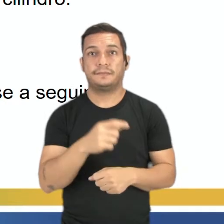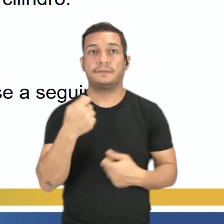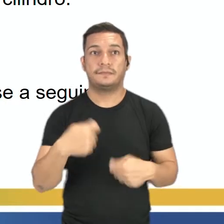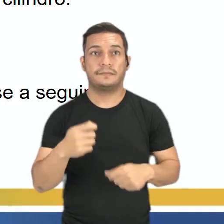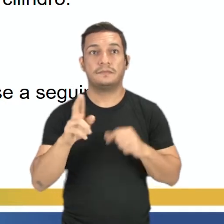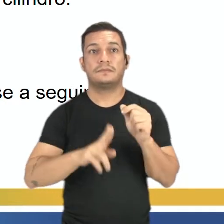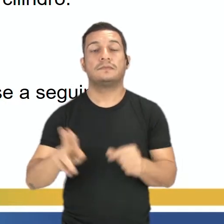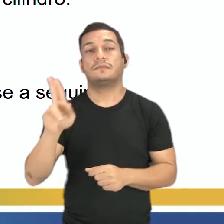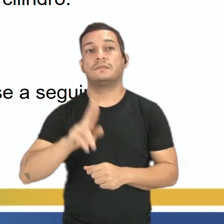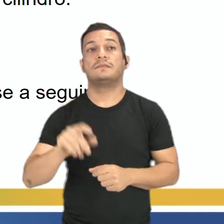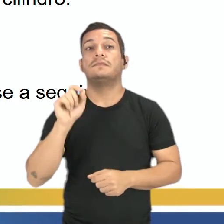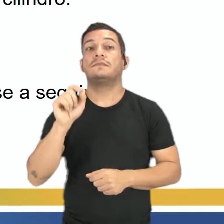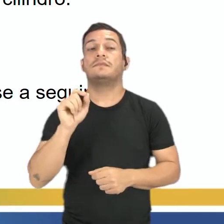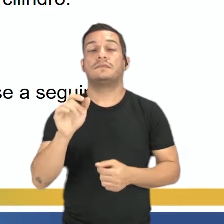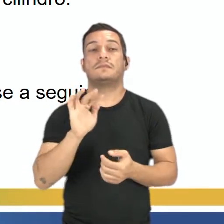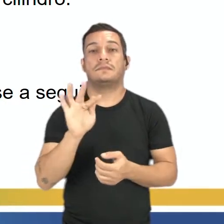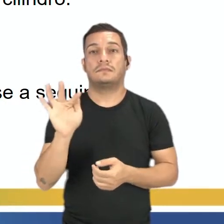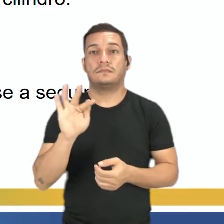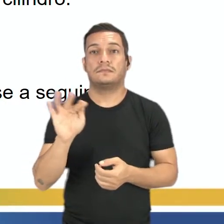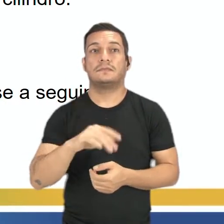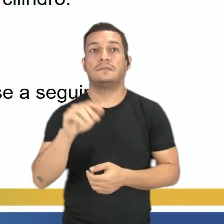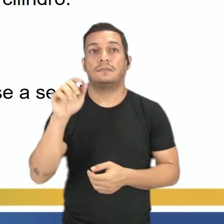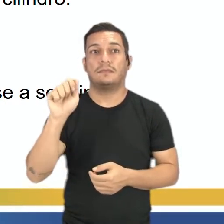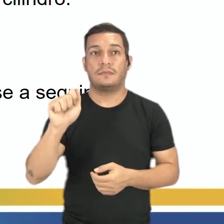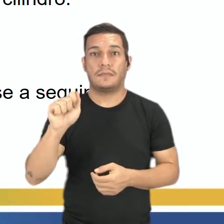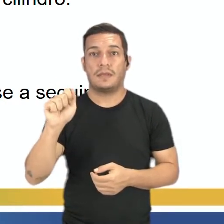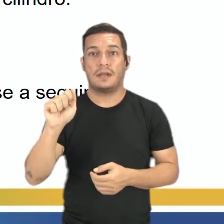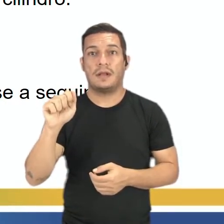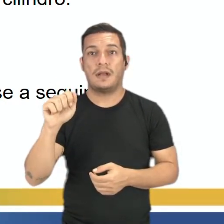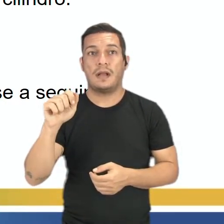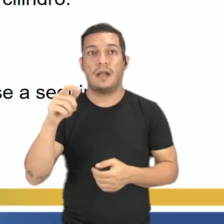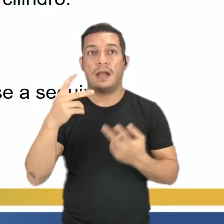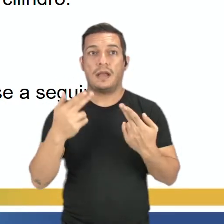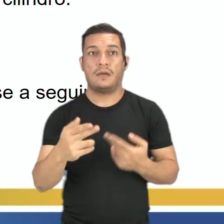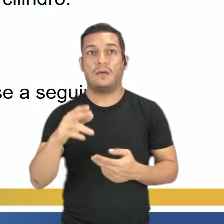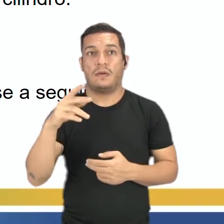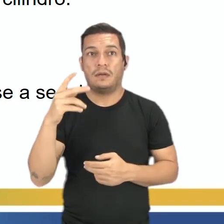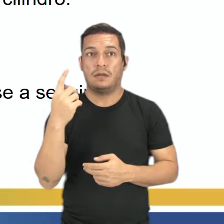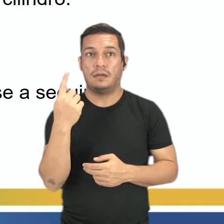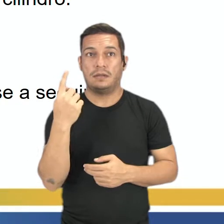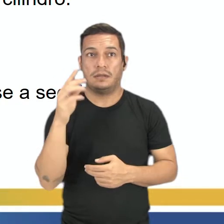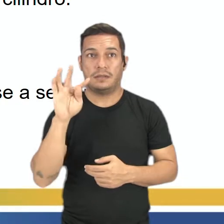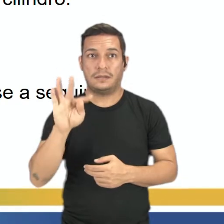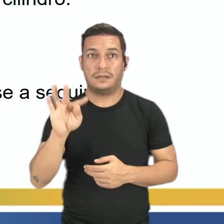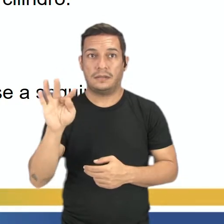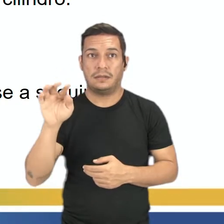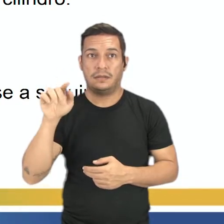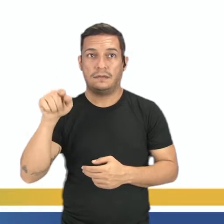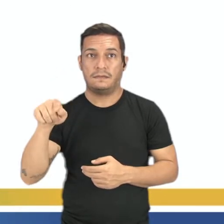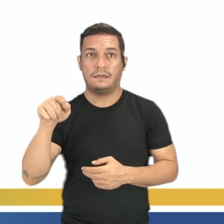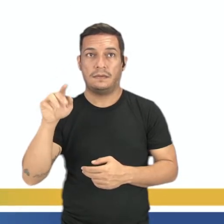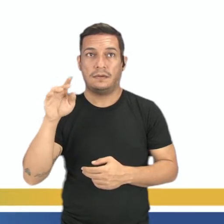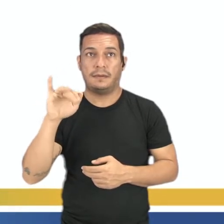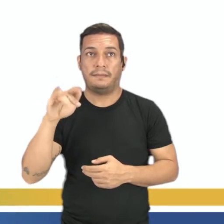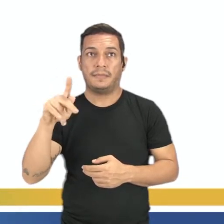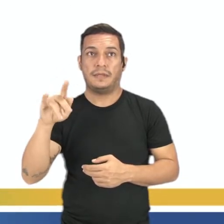do cilindro, utilize a seguinte fórmula. A área da base é igual a π vezes r ao